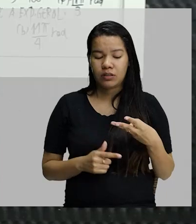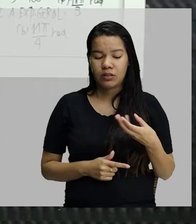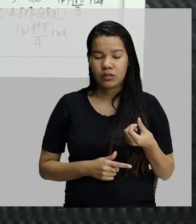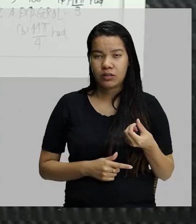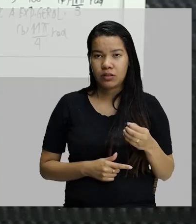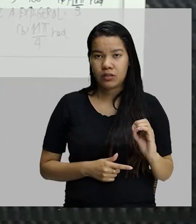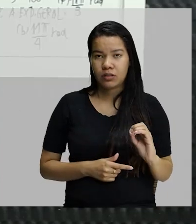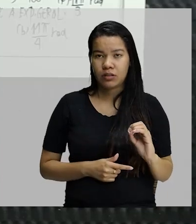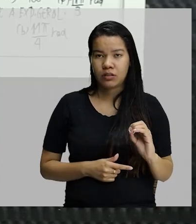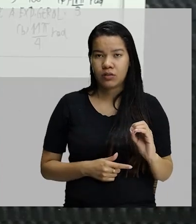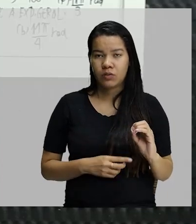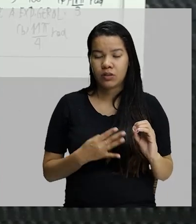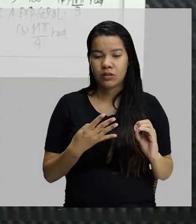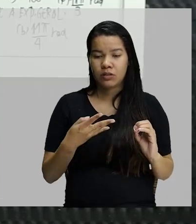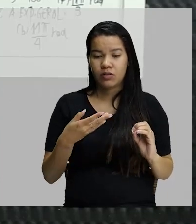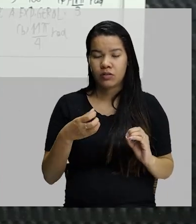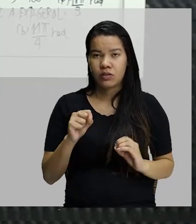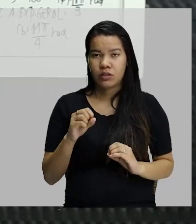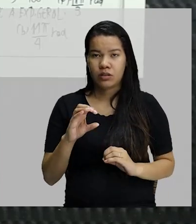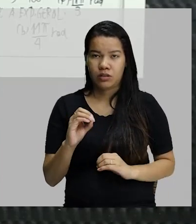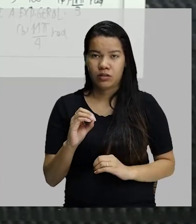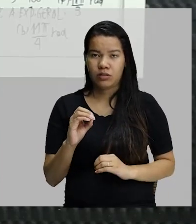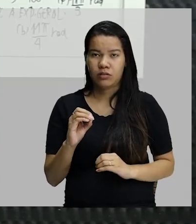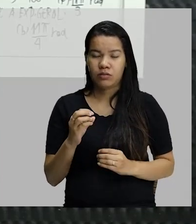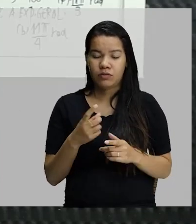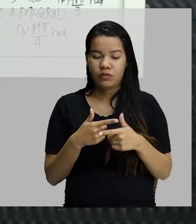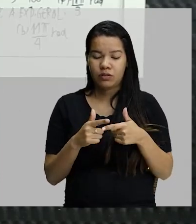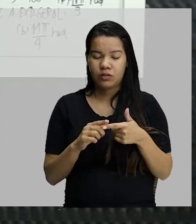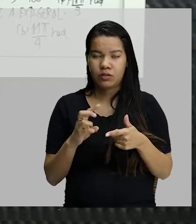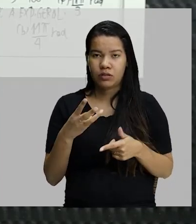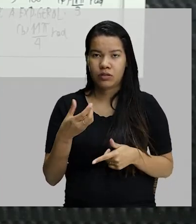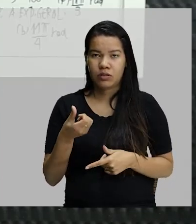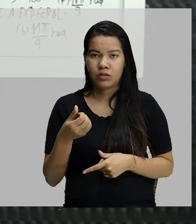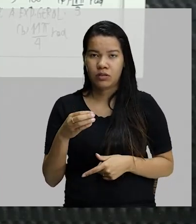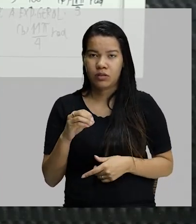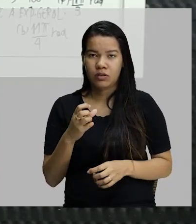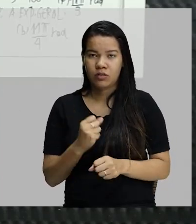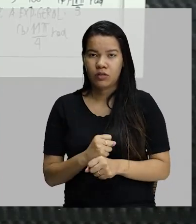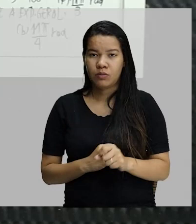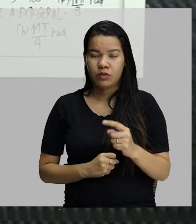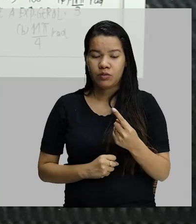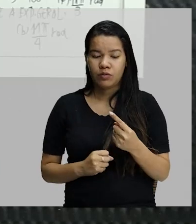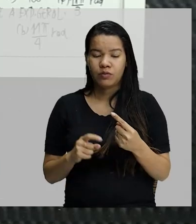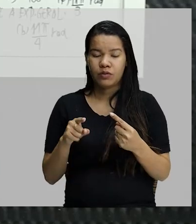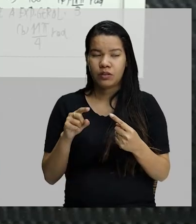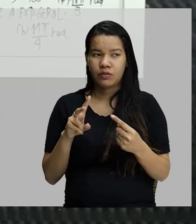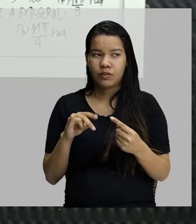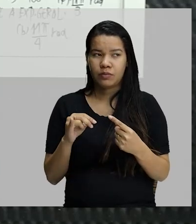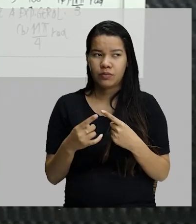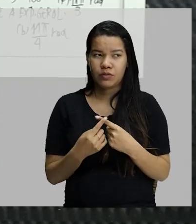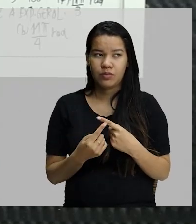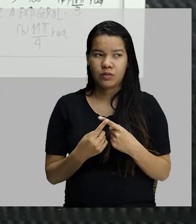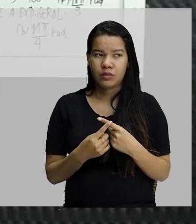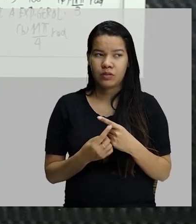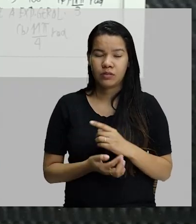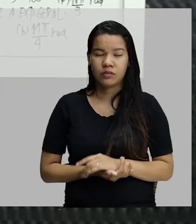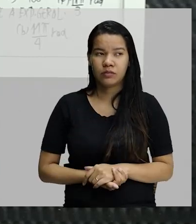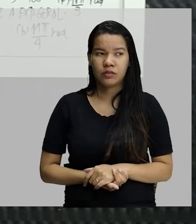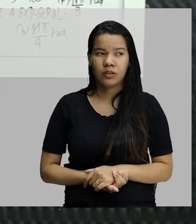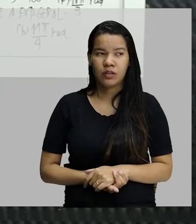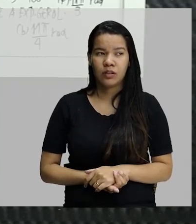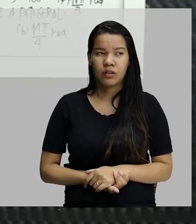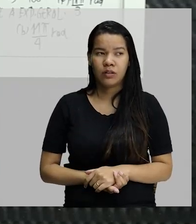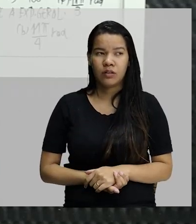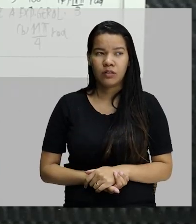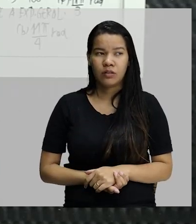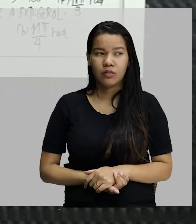480 por 360, sobra 1, não é isso? Aí você multiplica, uma divisão normal, né? Vem para cá o 360,